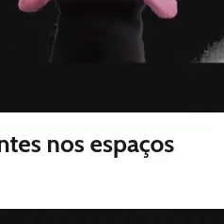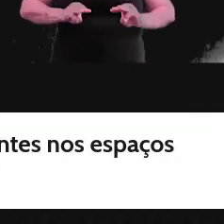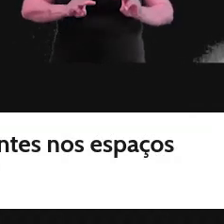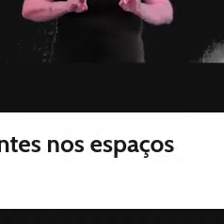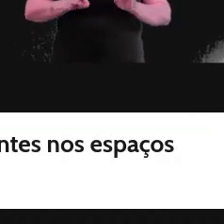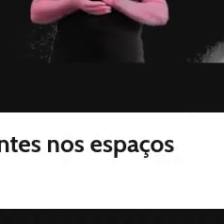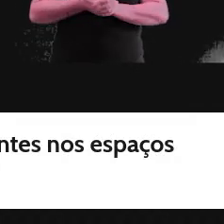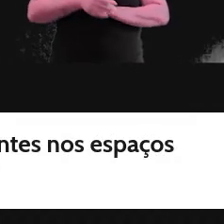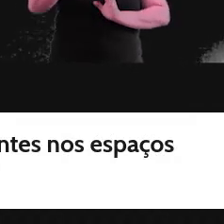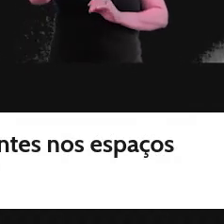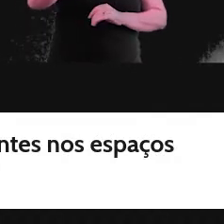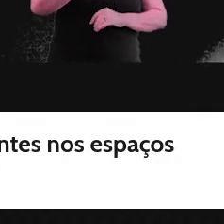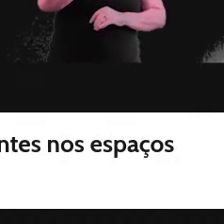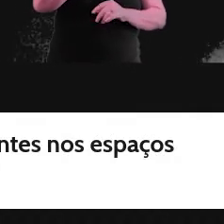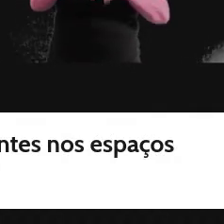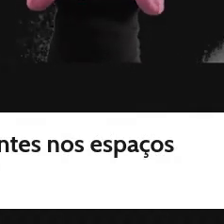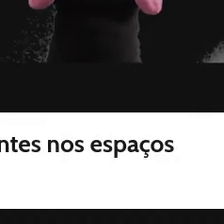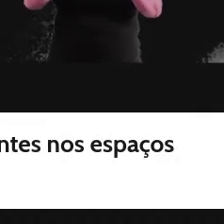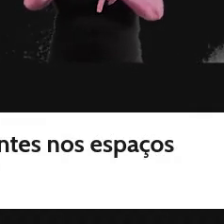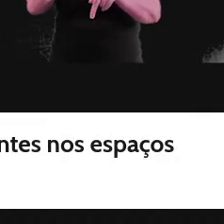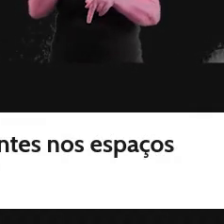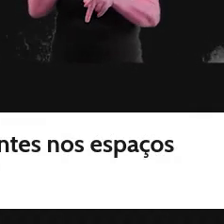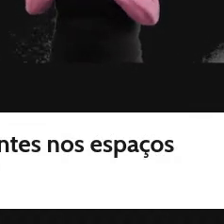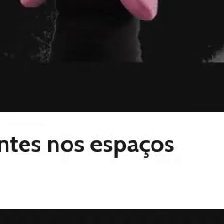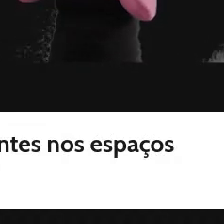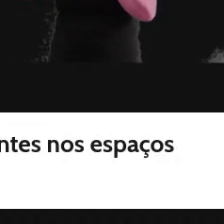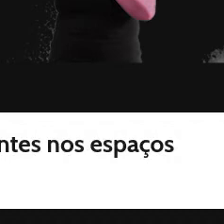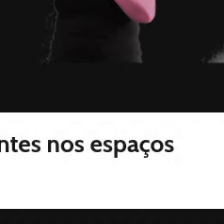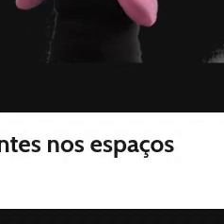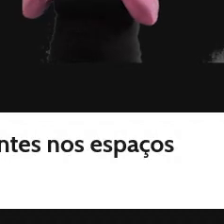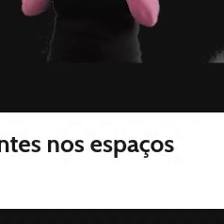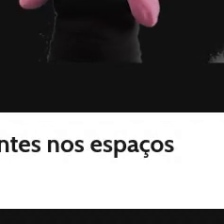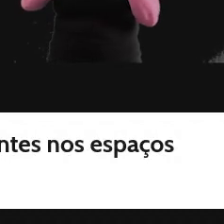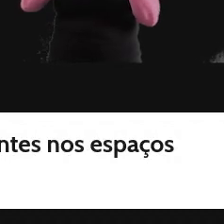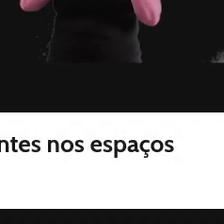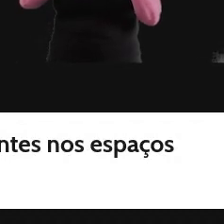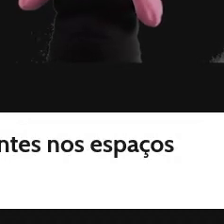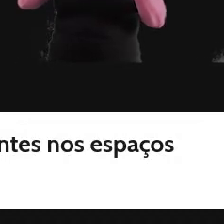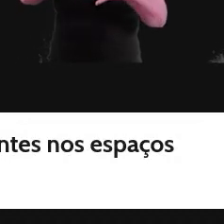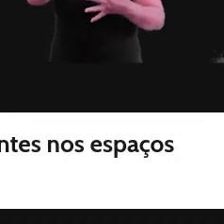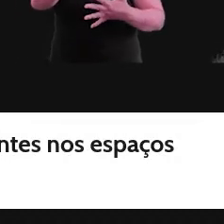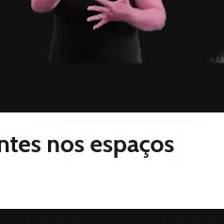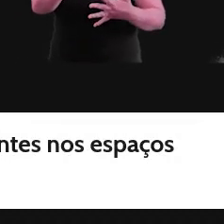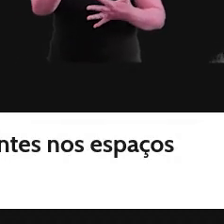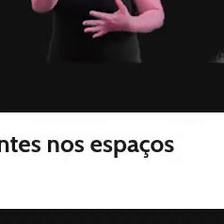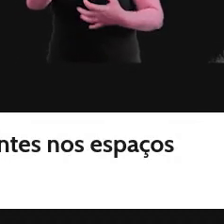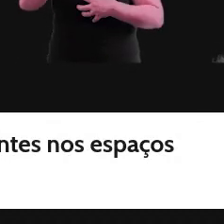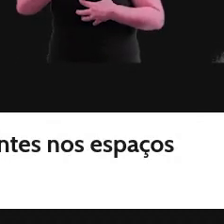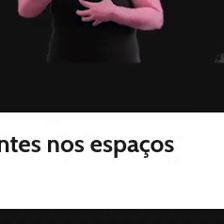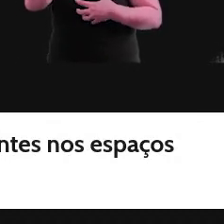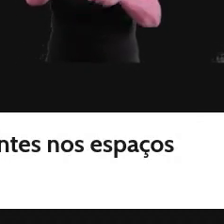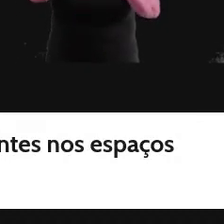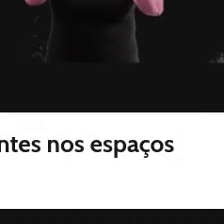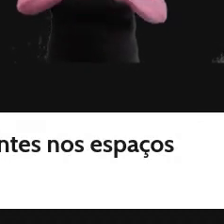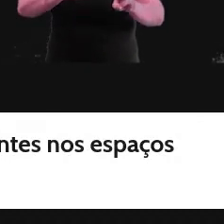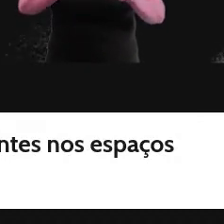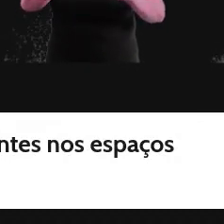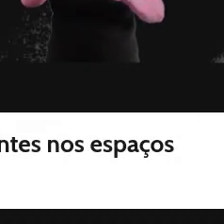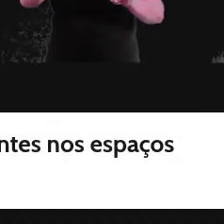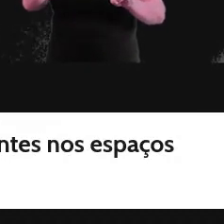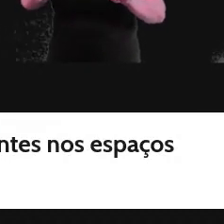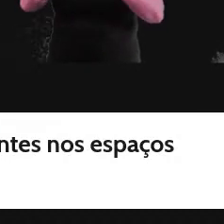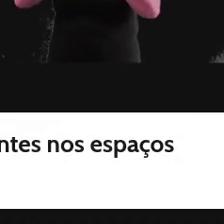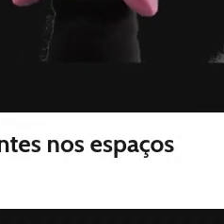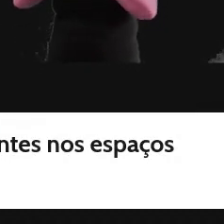surda, a população que fala Libras, ela se vê ali naquele espaço, ela sente que aquele museu foi